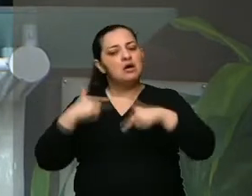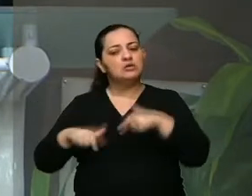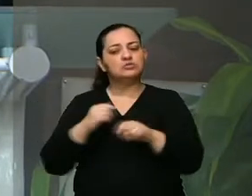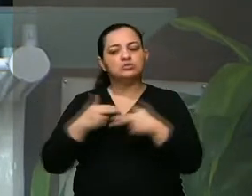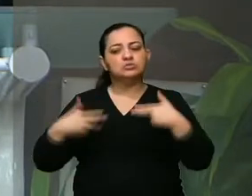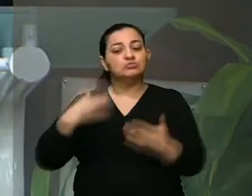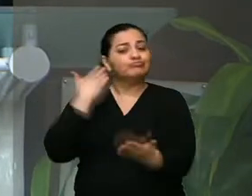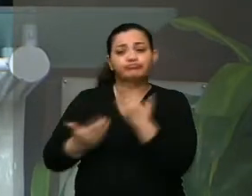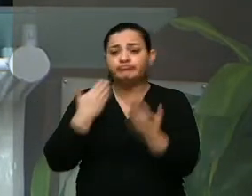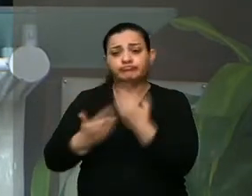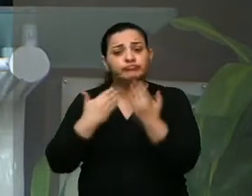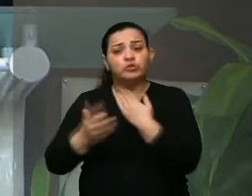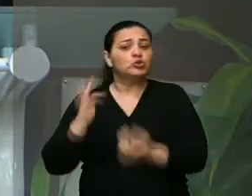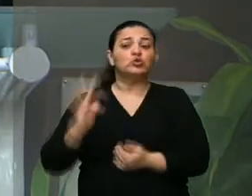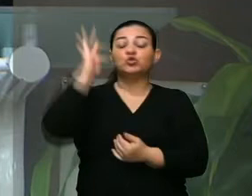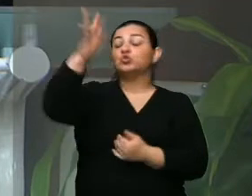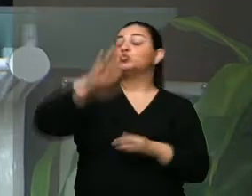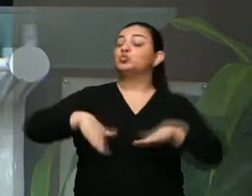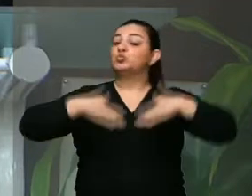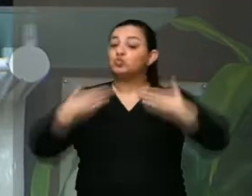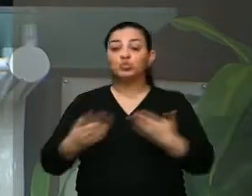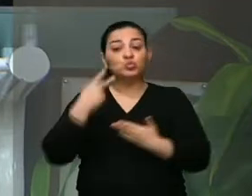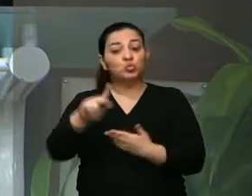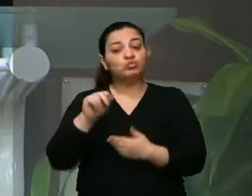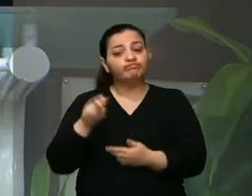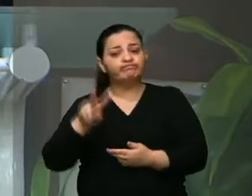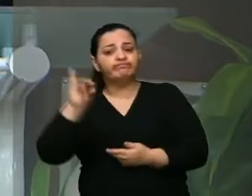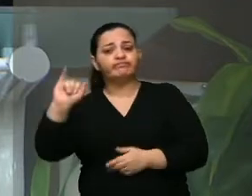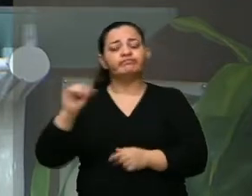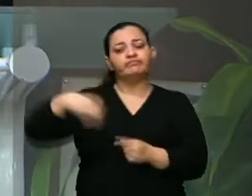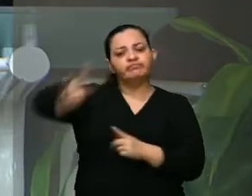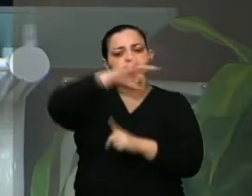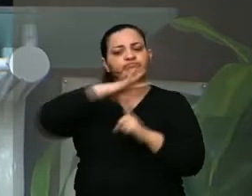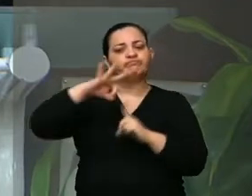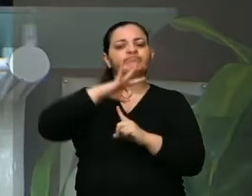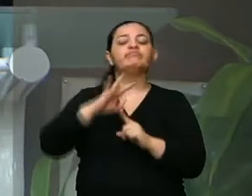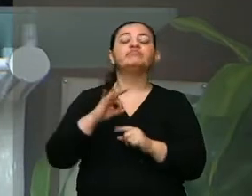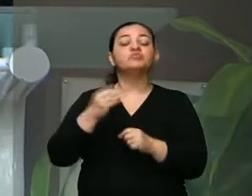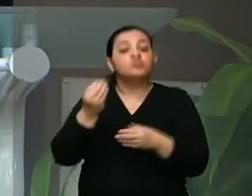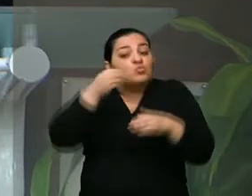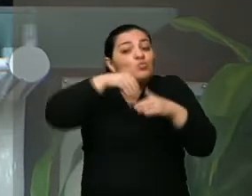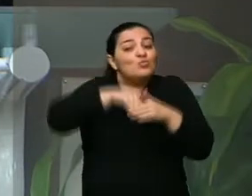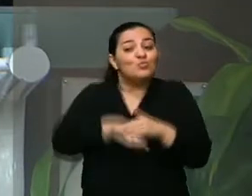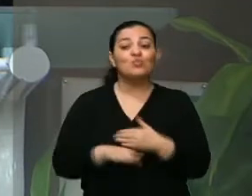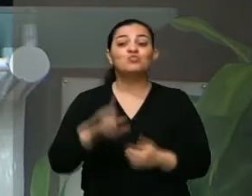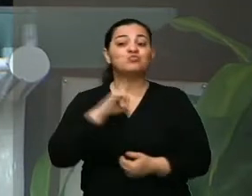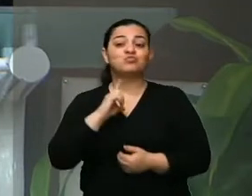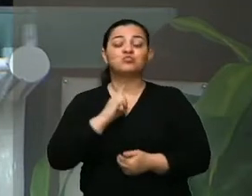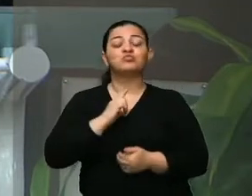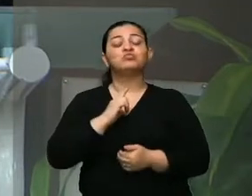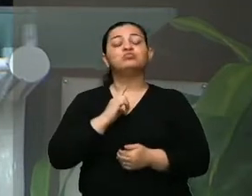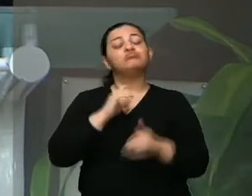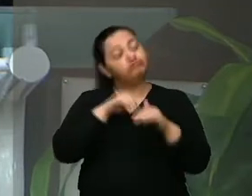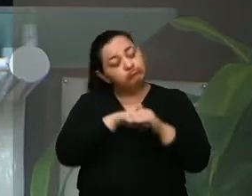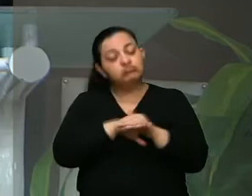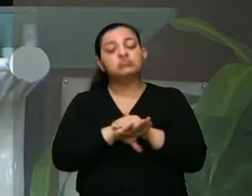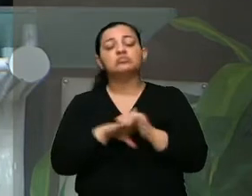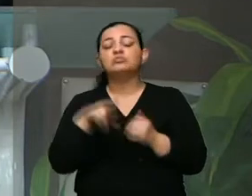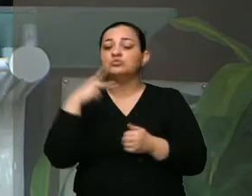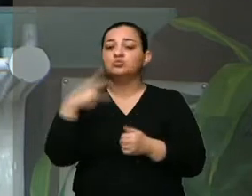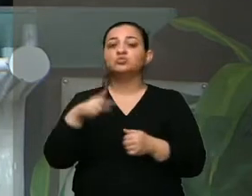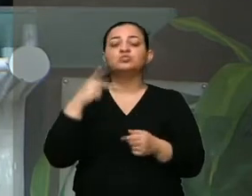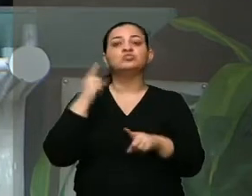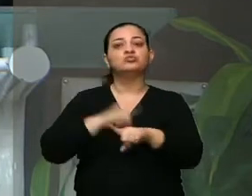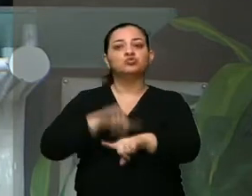irmãos você vai usar o espírito santo que você tem de reserva que você